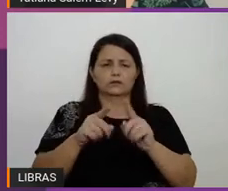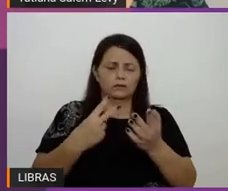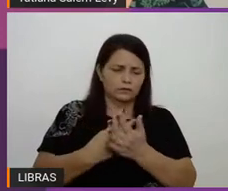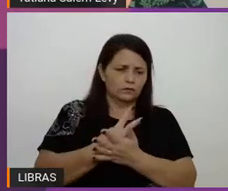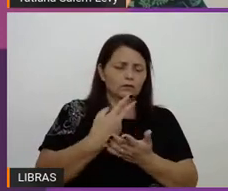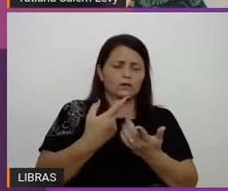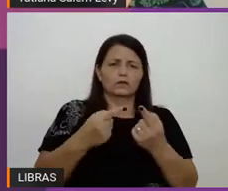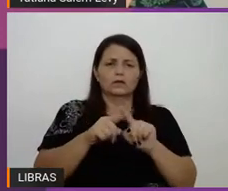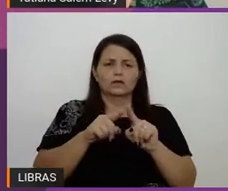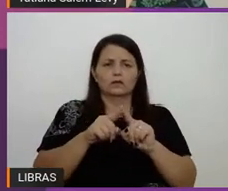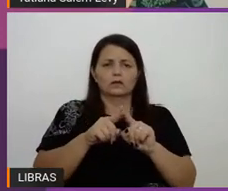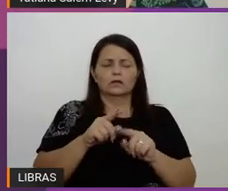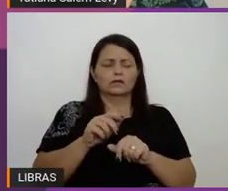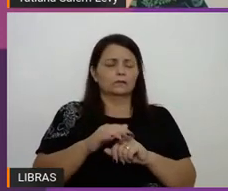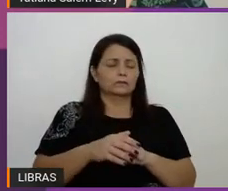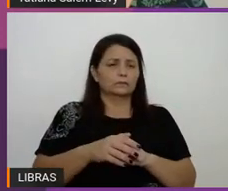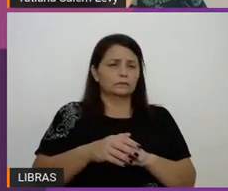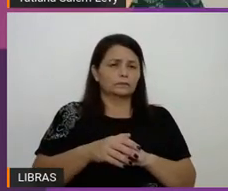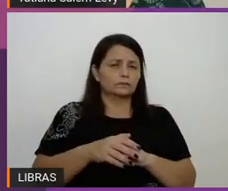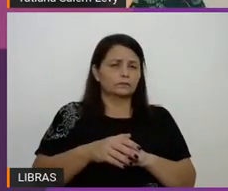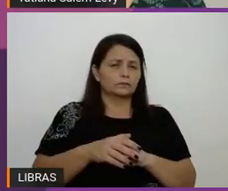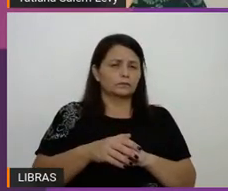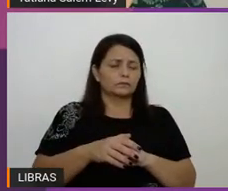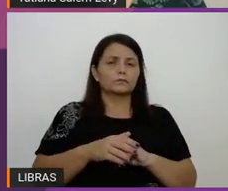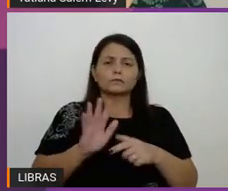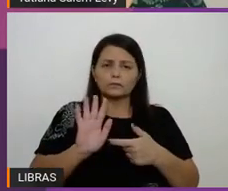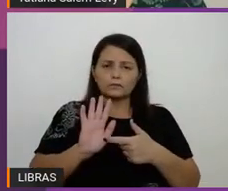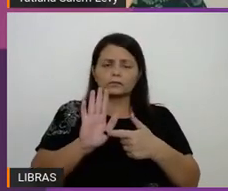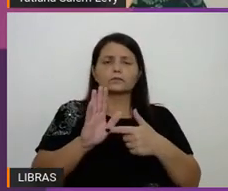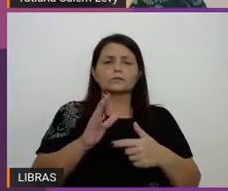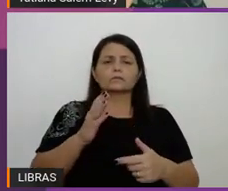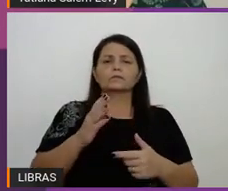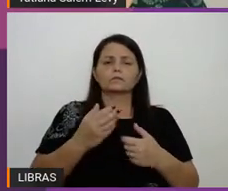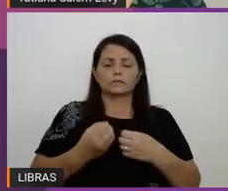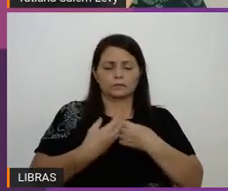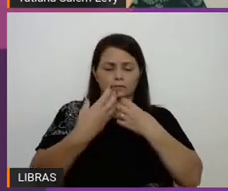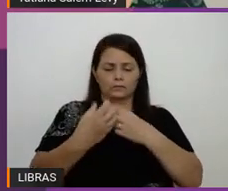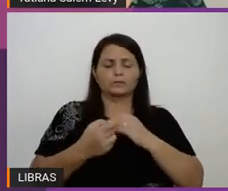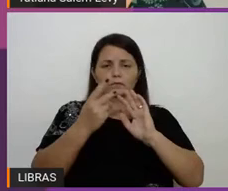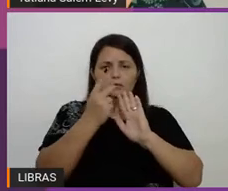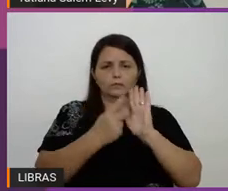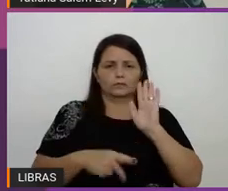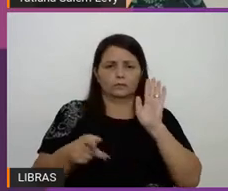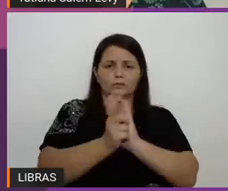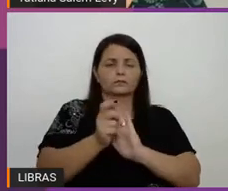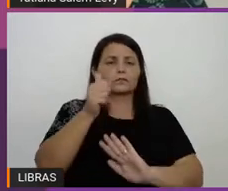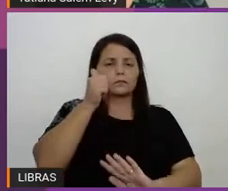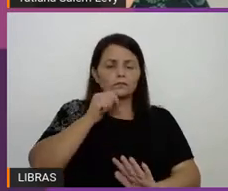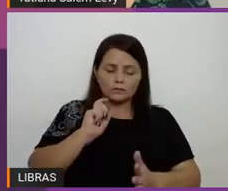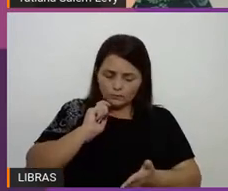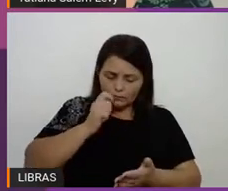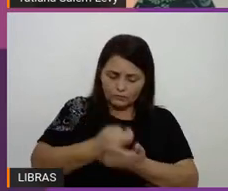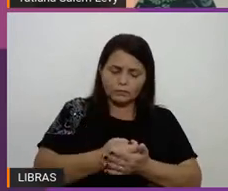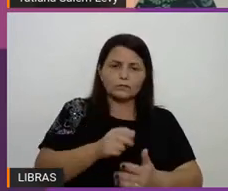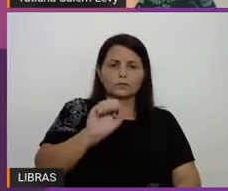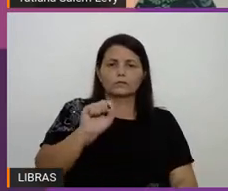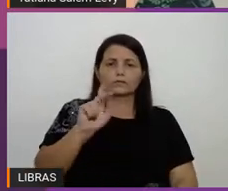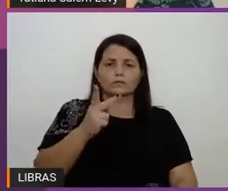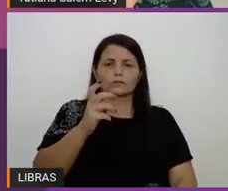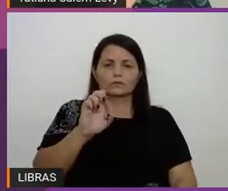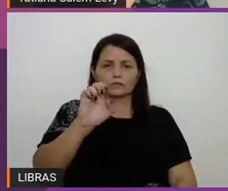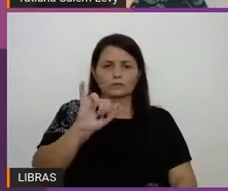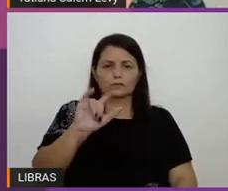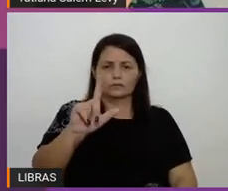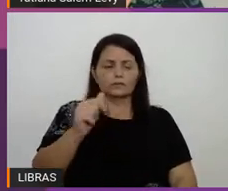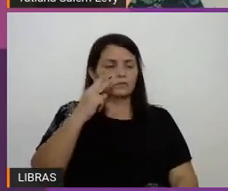sofre na festa poético feminista a senha para você não é